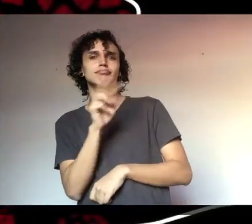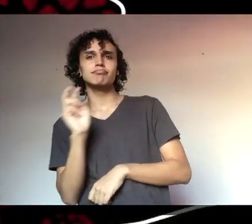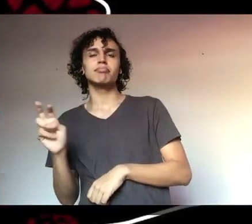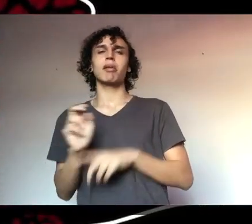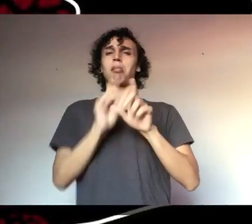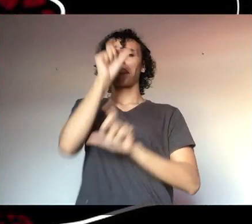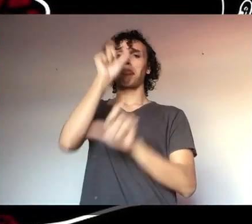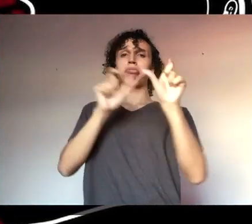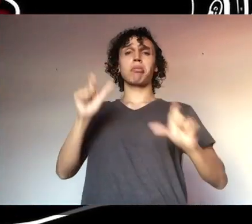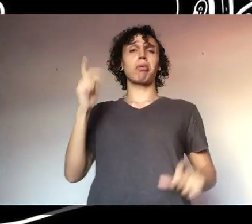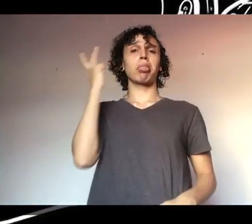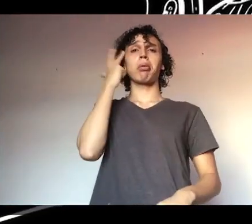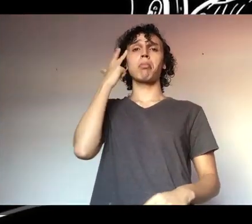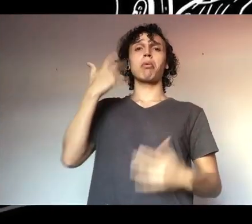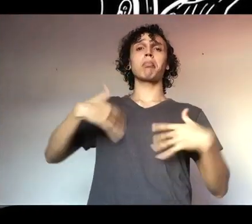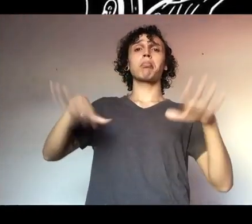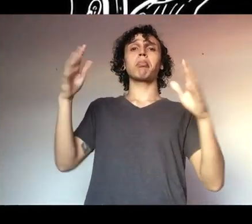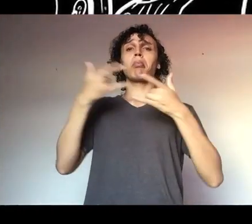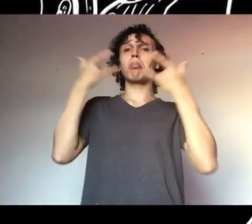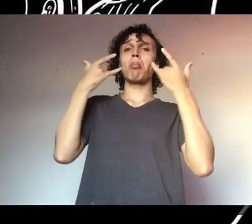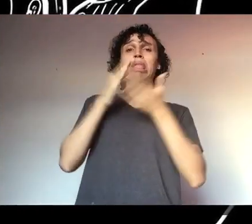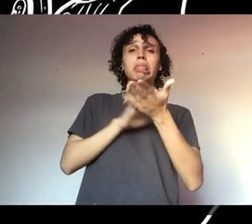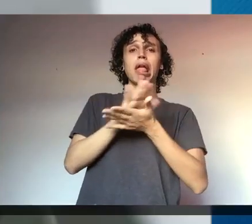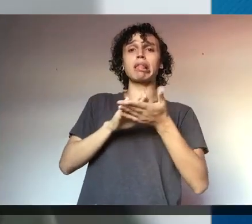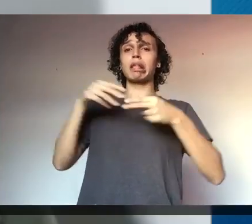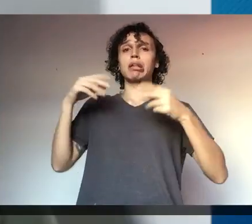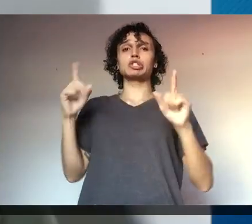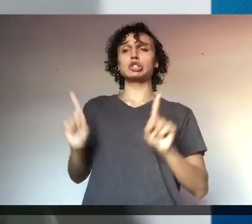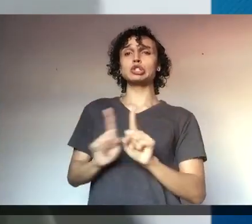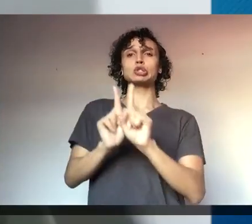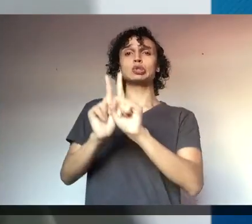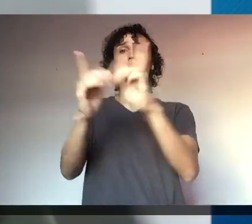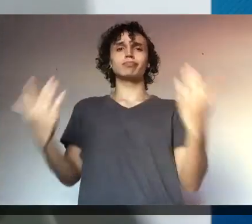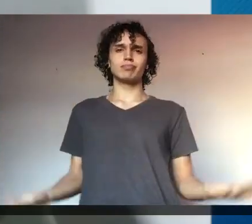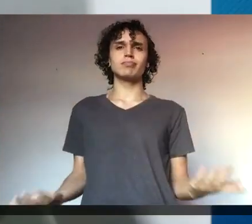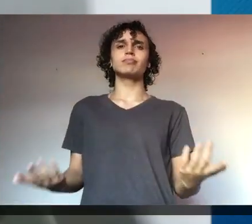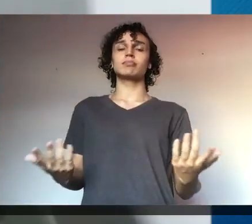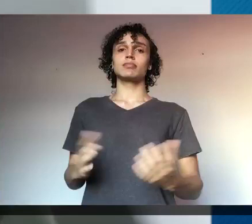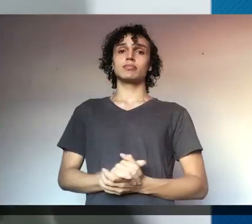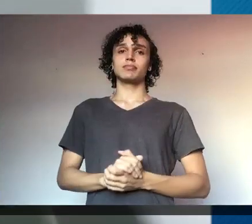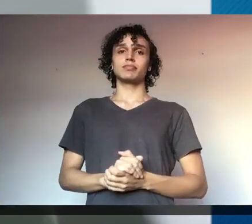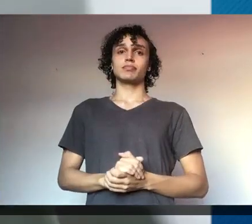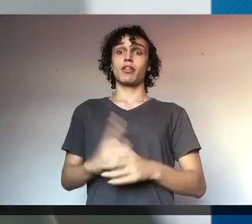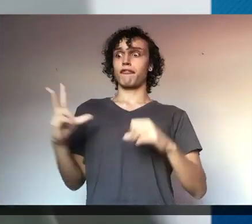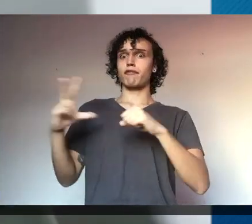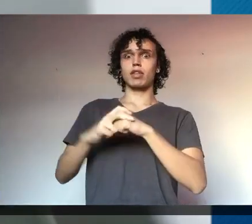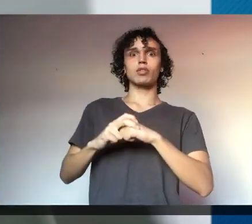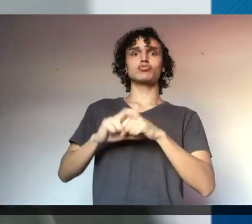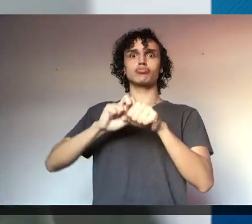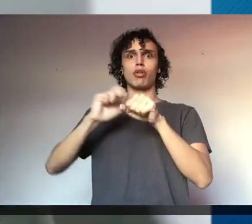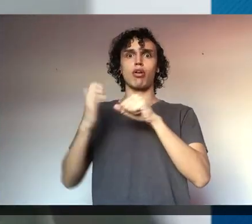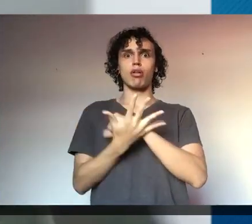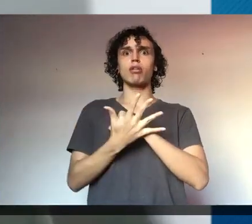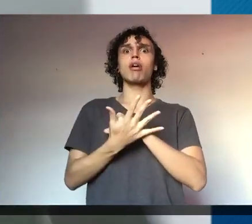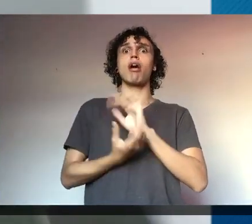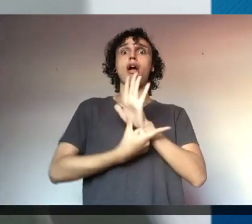gente vê as pessoas seguindo normalmente, sem máscaras, juntas, enfim. E a coronavirose,